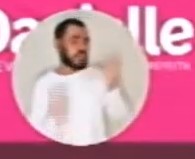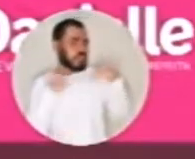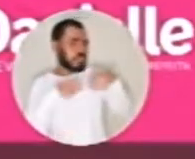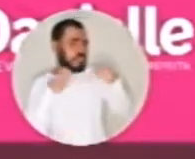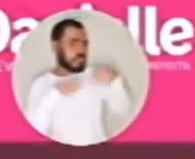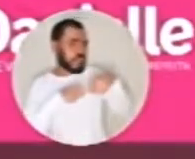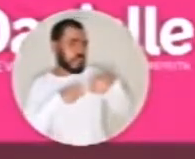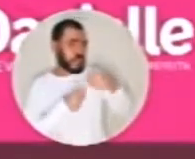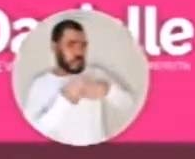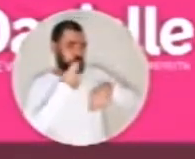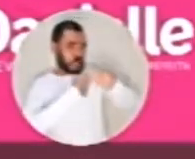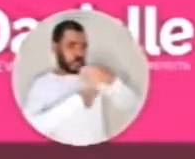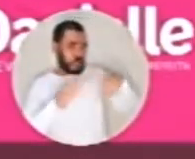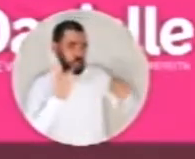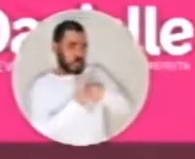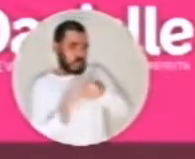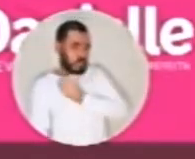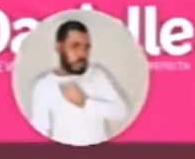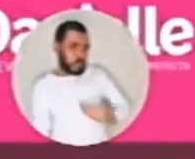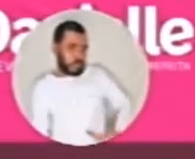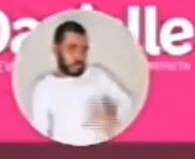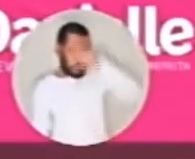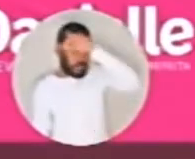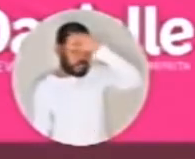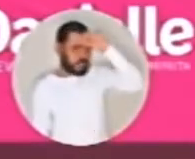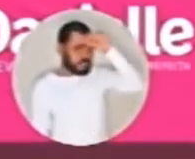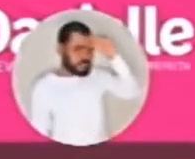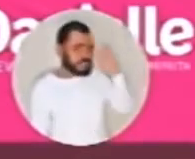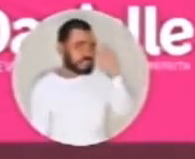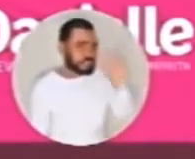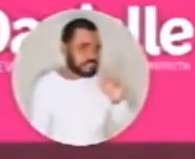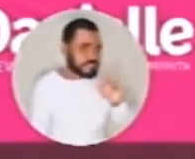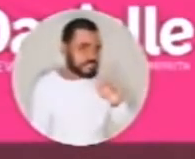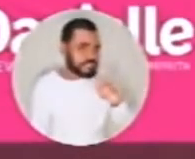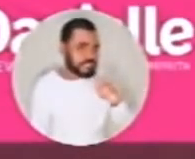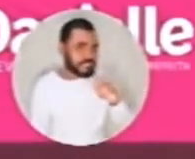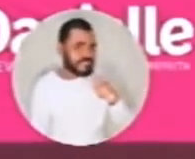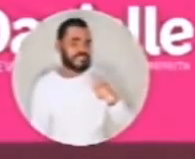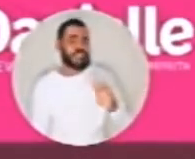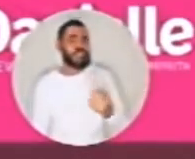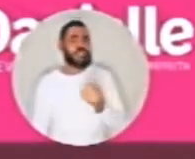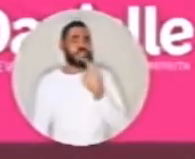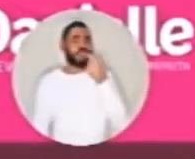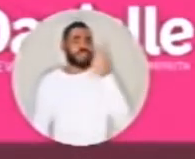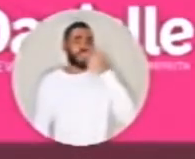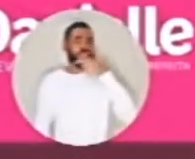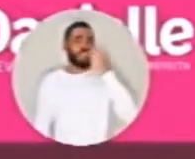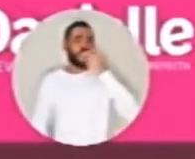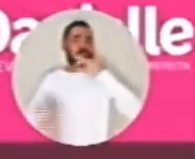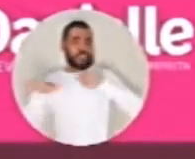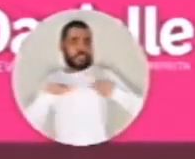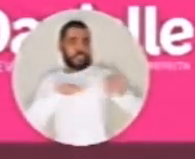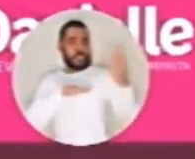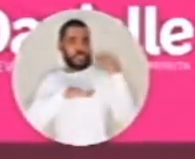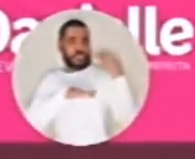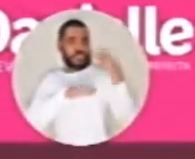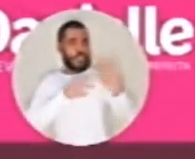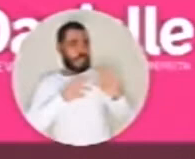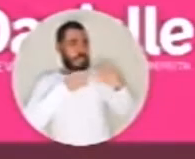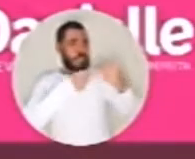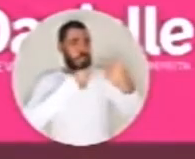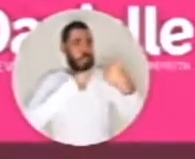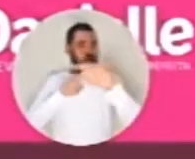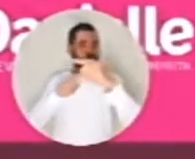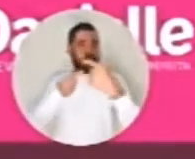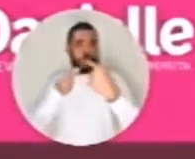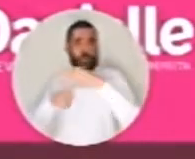aguentar? Engraçado que há uma semana atrás estavam todos contra a Edivaldo. E essa semana estão todos